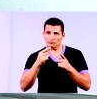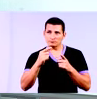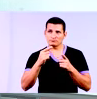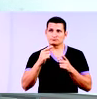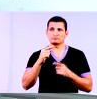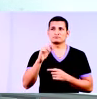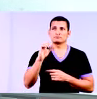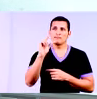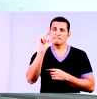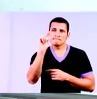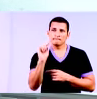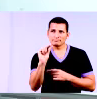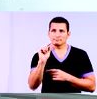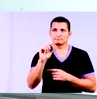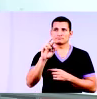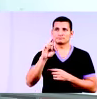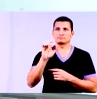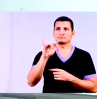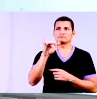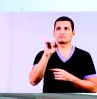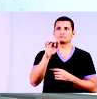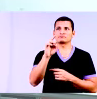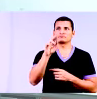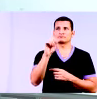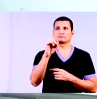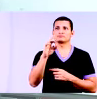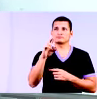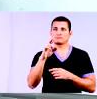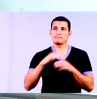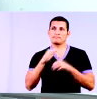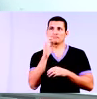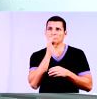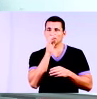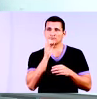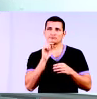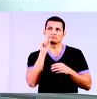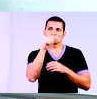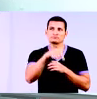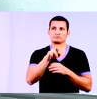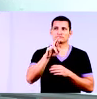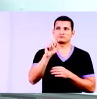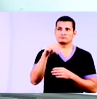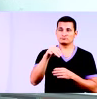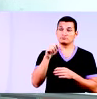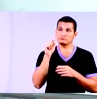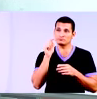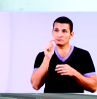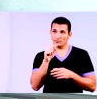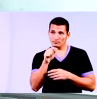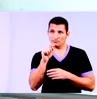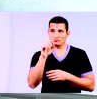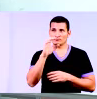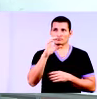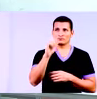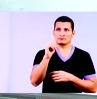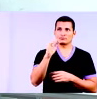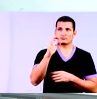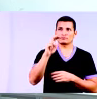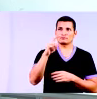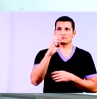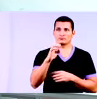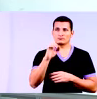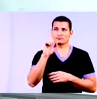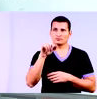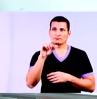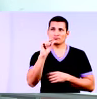barata que ele, mas ainda muito mais rápida do que a memória que está lá fora, a RAM. Então essa memória cache é um pouco de memória que foi